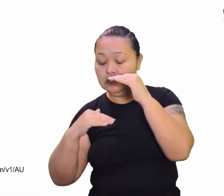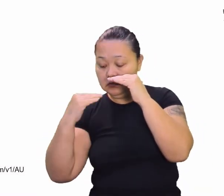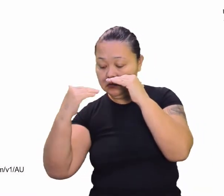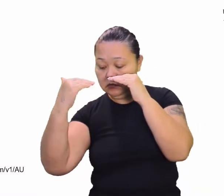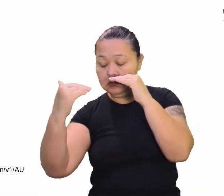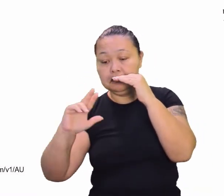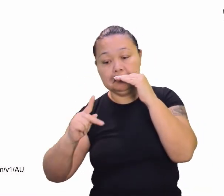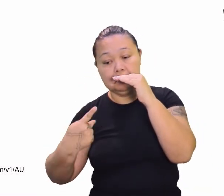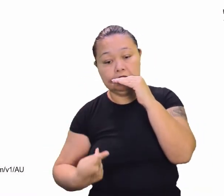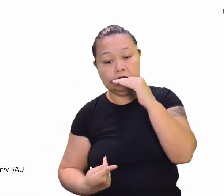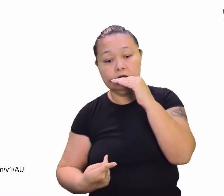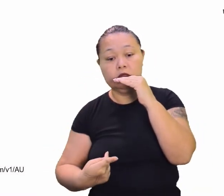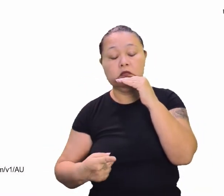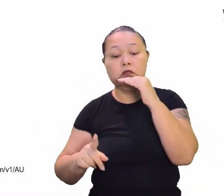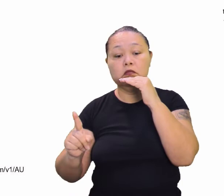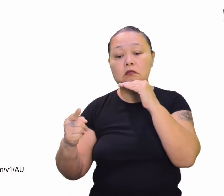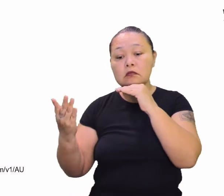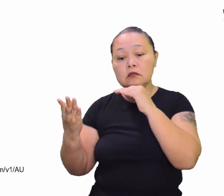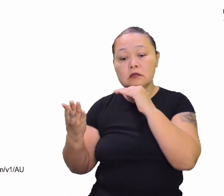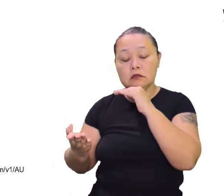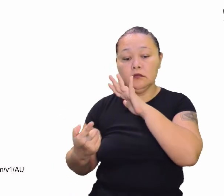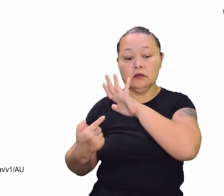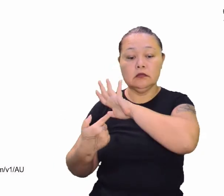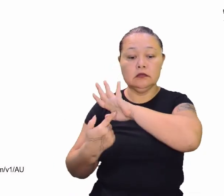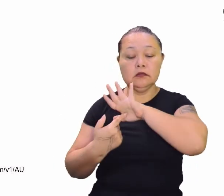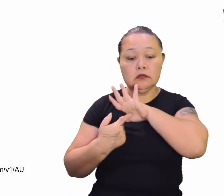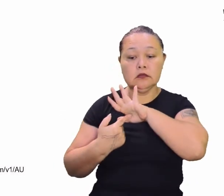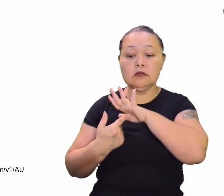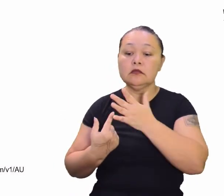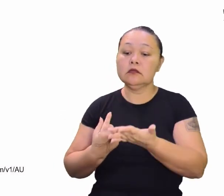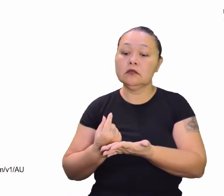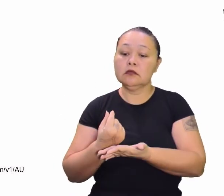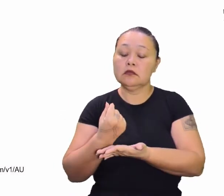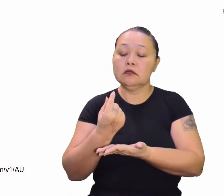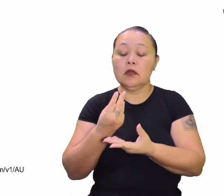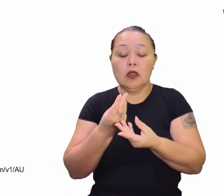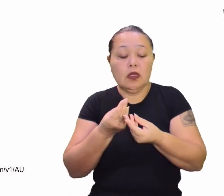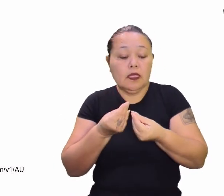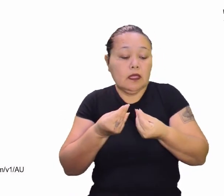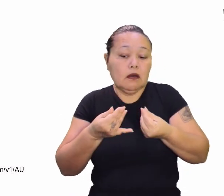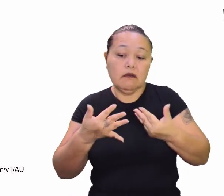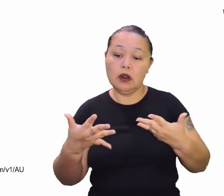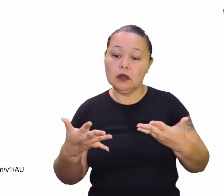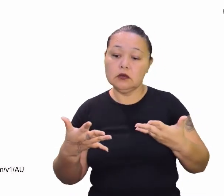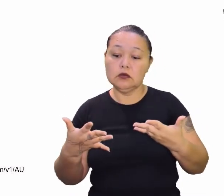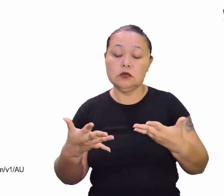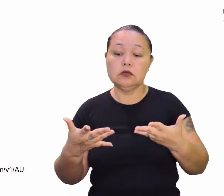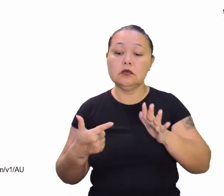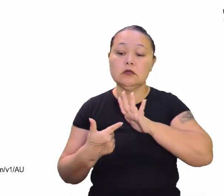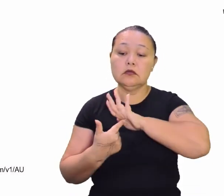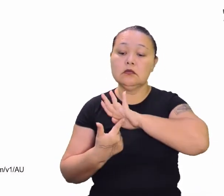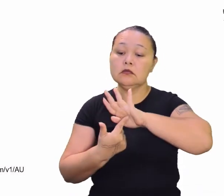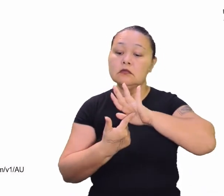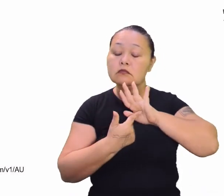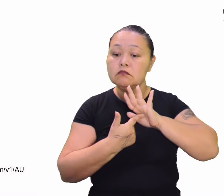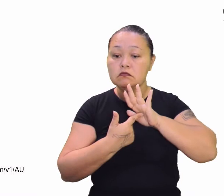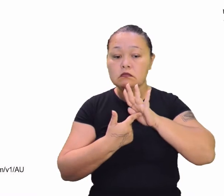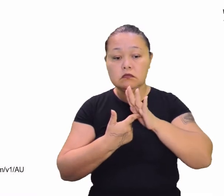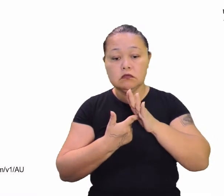desenvolvimento humano, que evidencia uma economia frágil, que evidencia